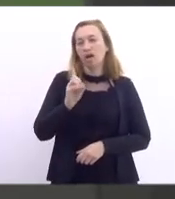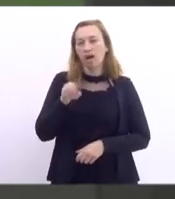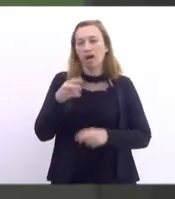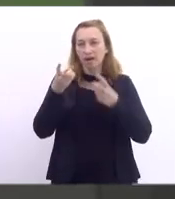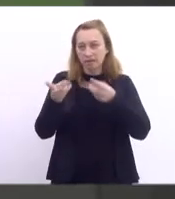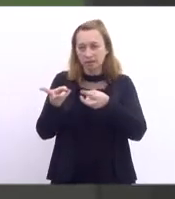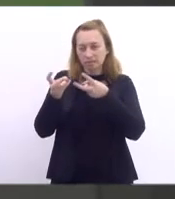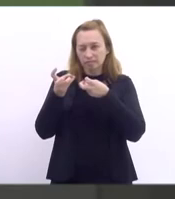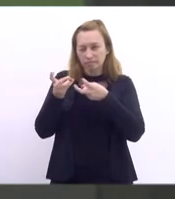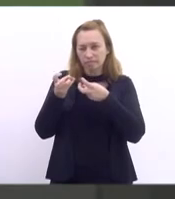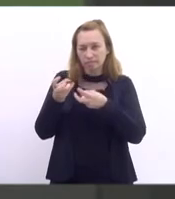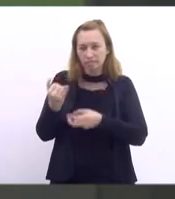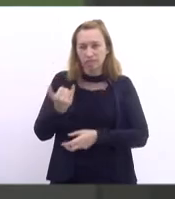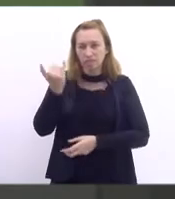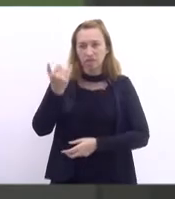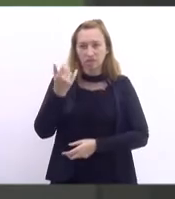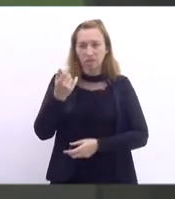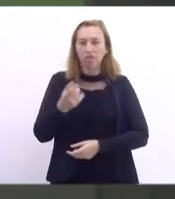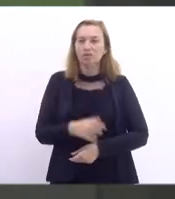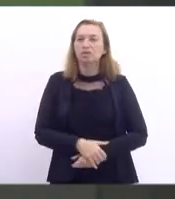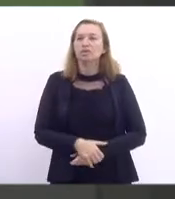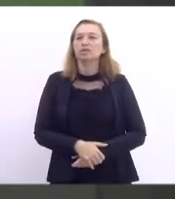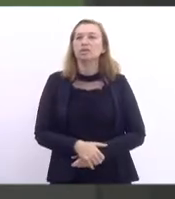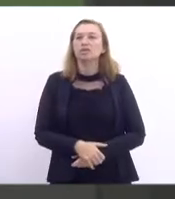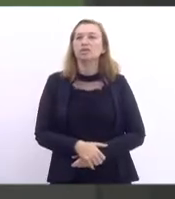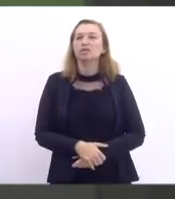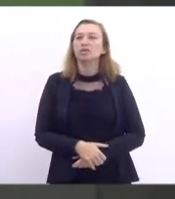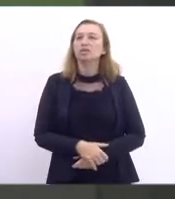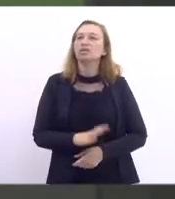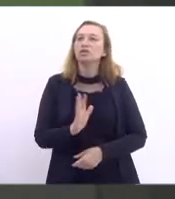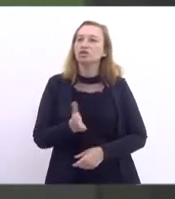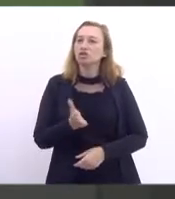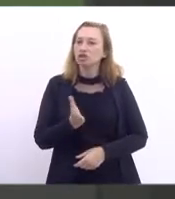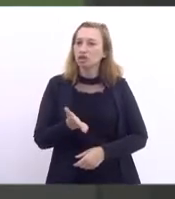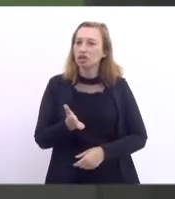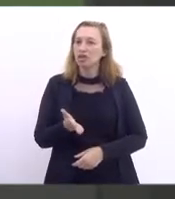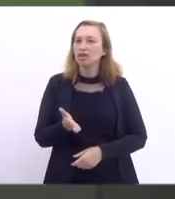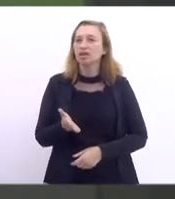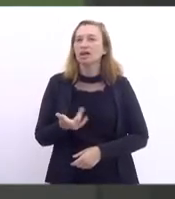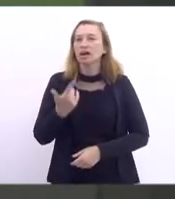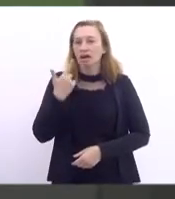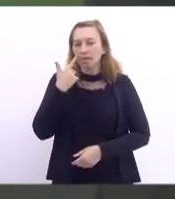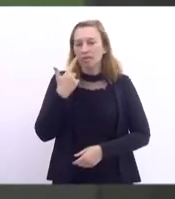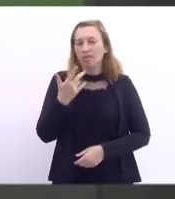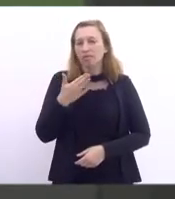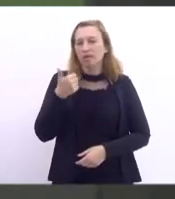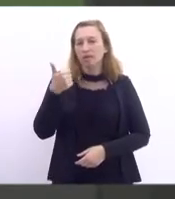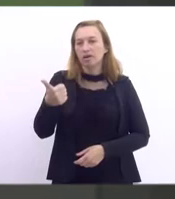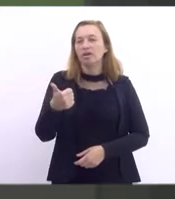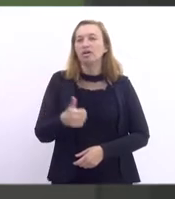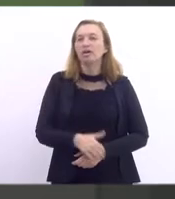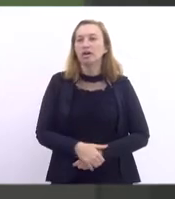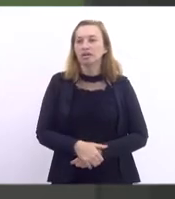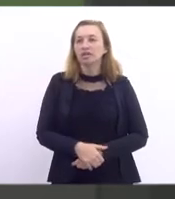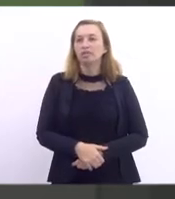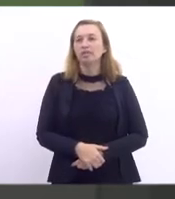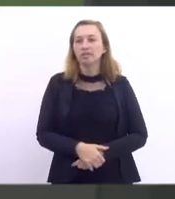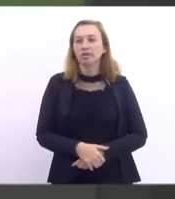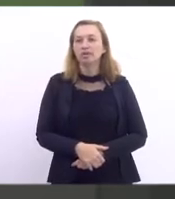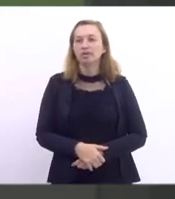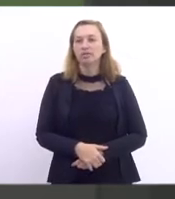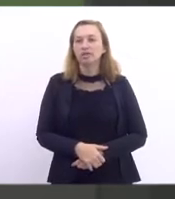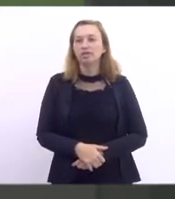né É e agora já eu acho que já dá professores se Vocês conseguem ver os